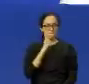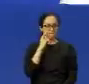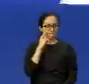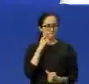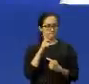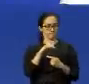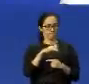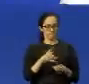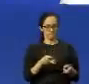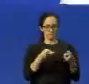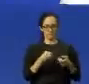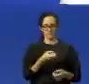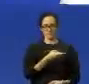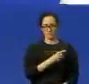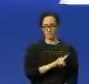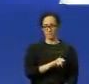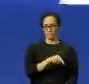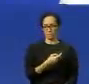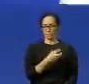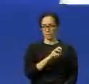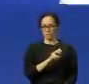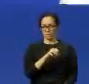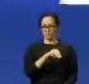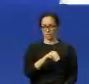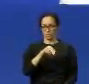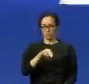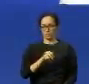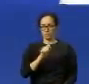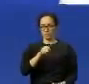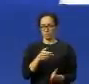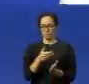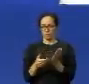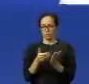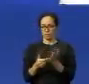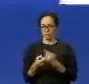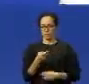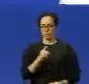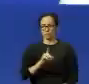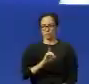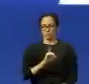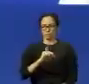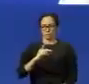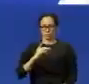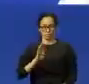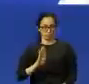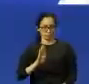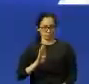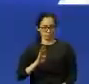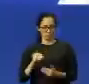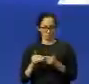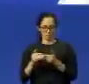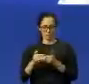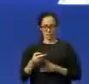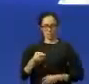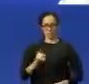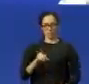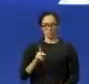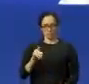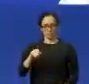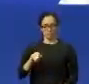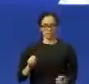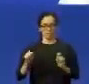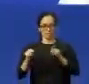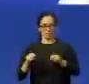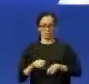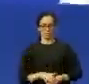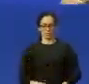lambda igual a 1,5 micrômetros uma perda ótica de 1 dB por quilômetro. Ora, se nós temos 1 dB por